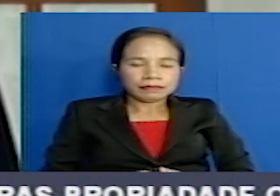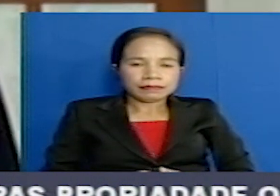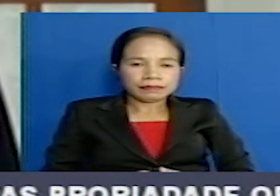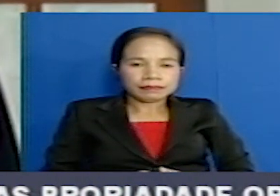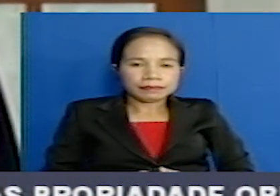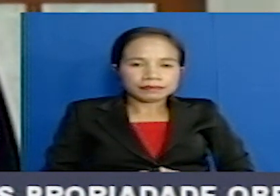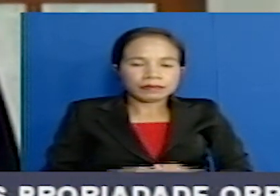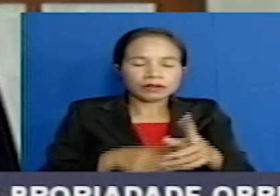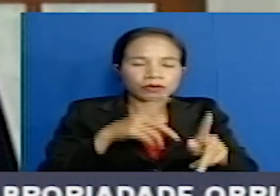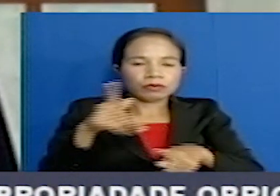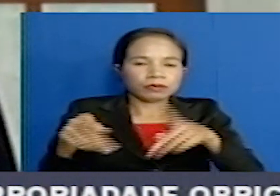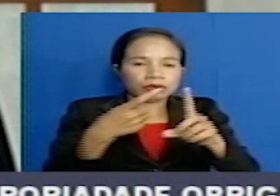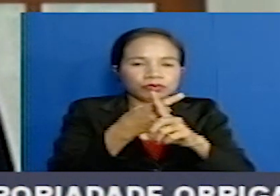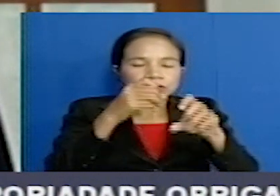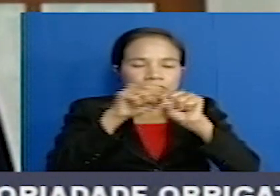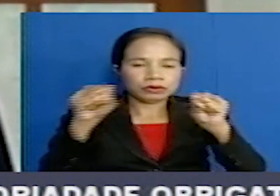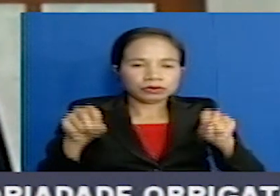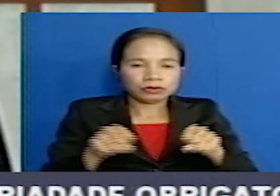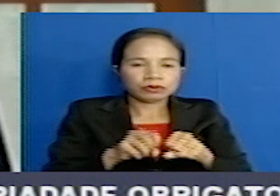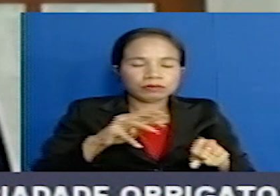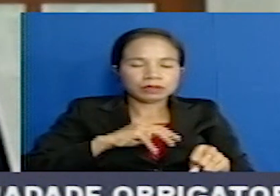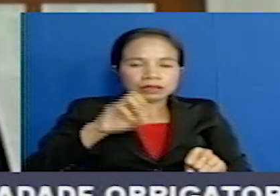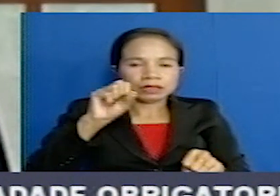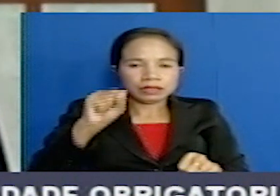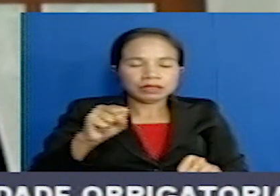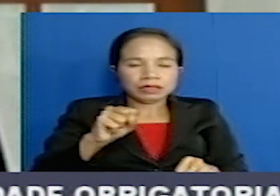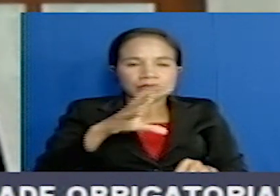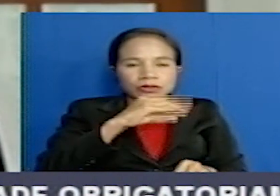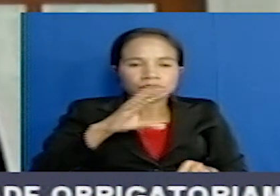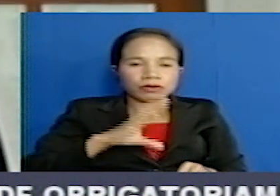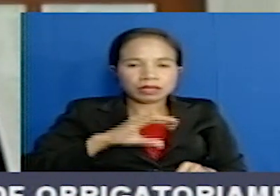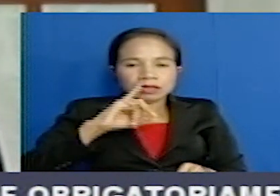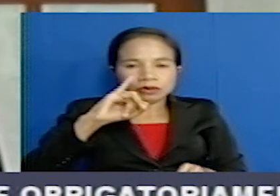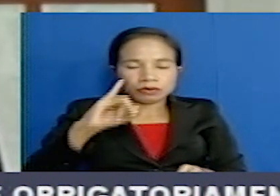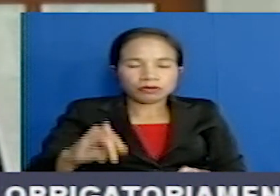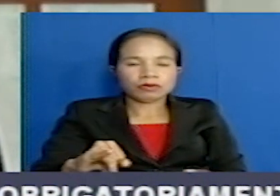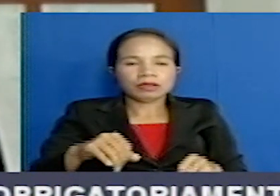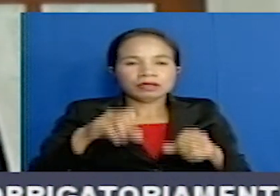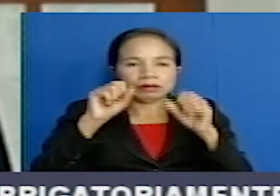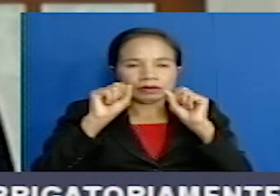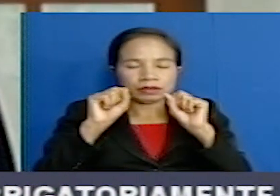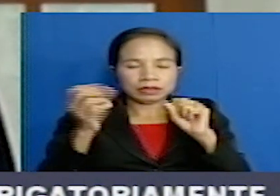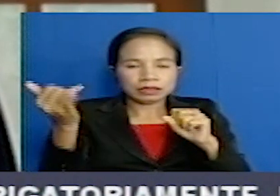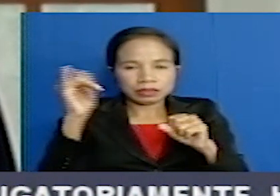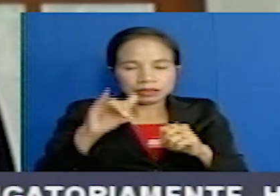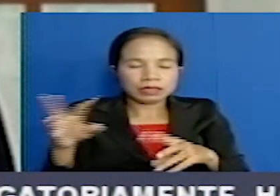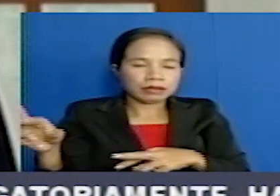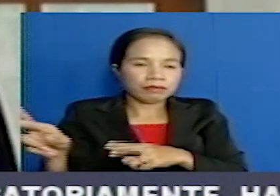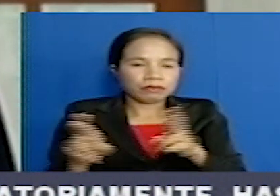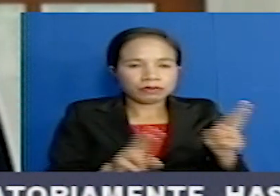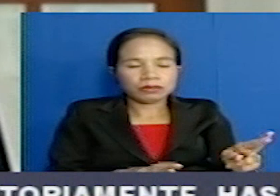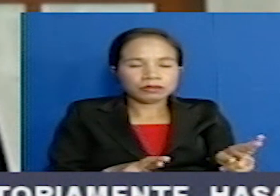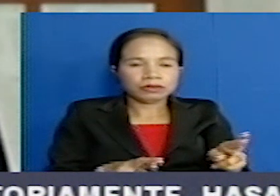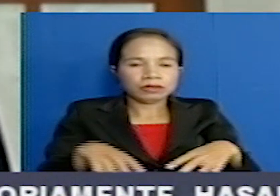E a comunidade usa suco mascarina, chama suco Caicoli Menina, Macle. Se era pronto